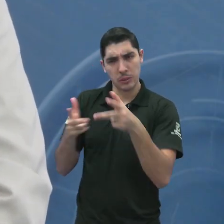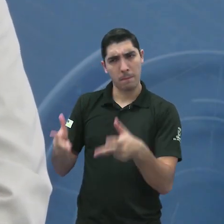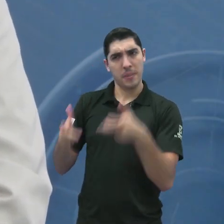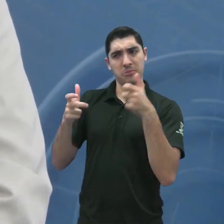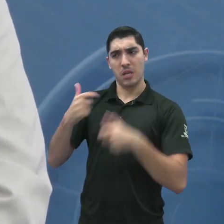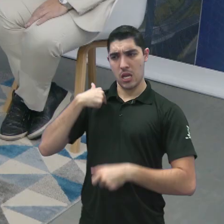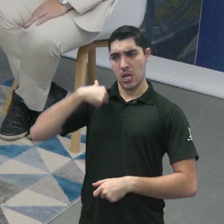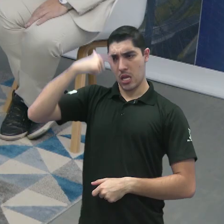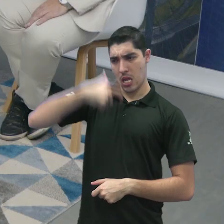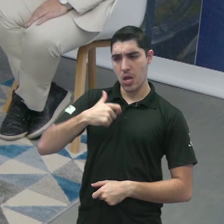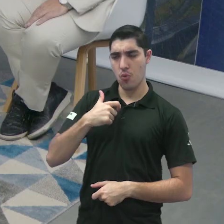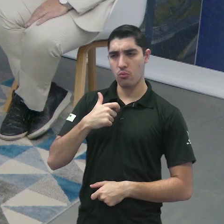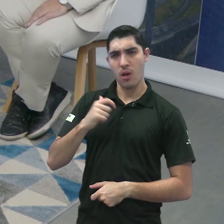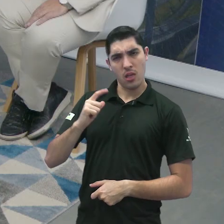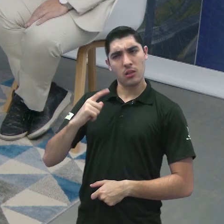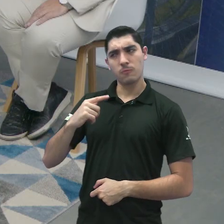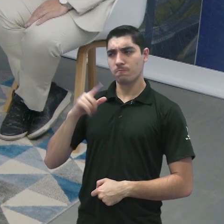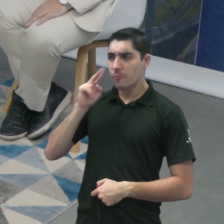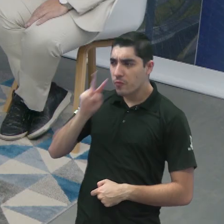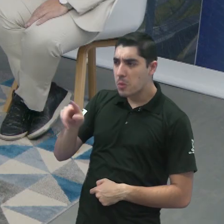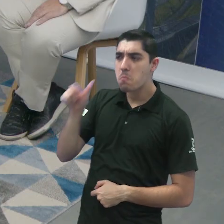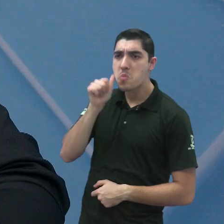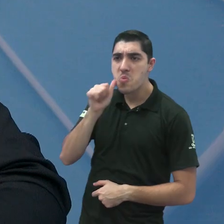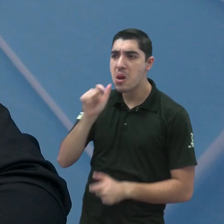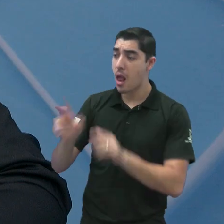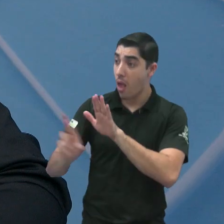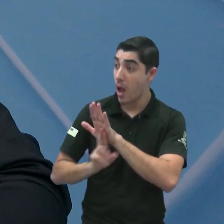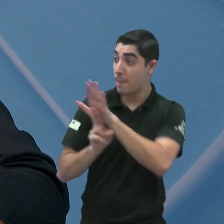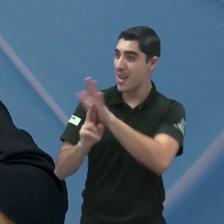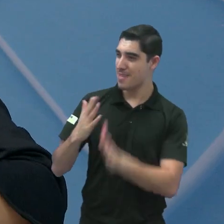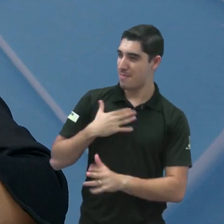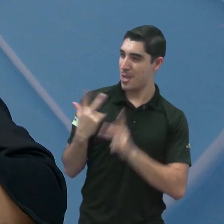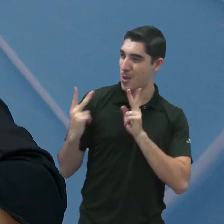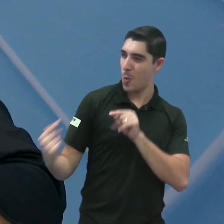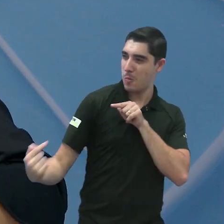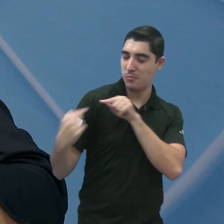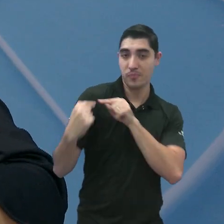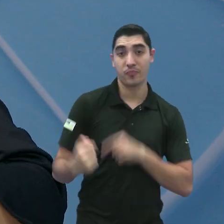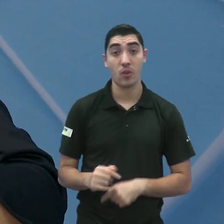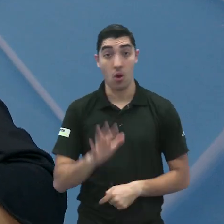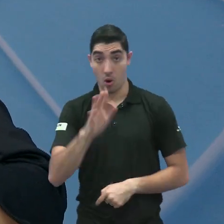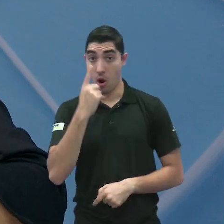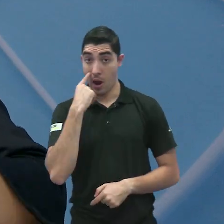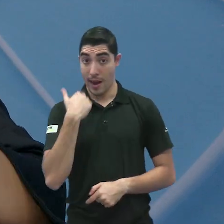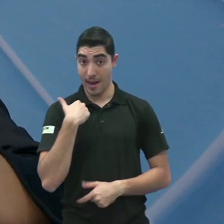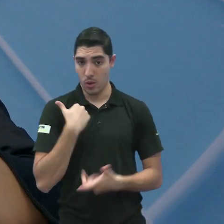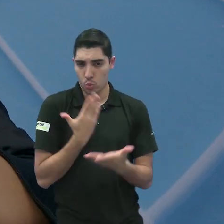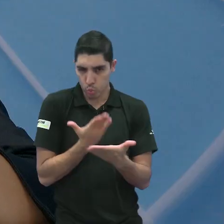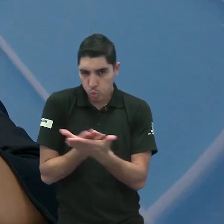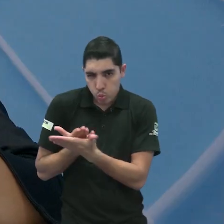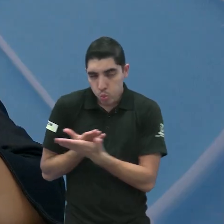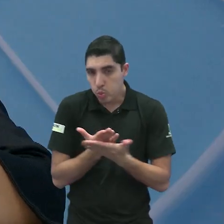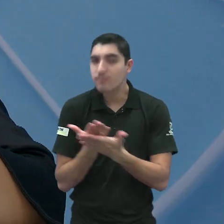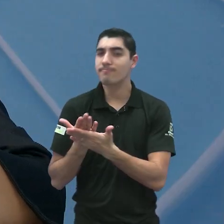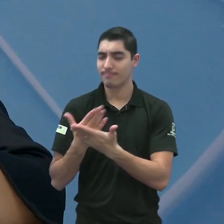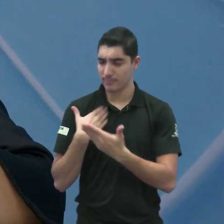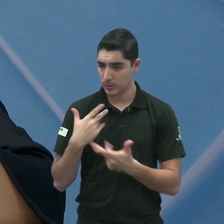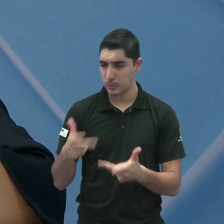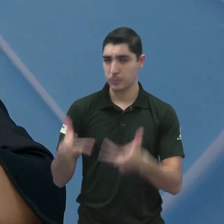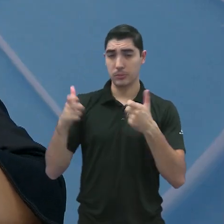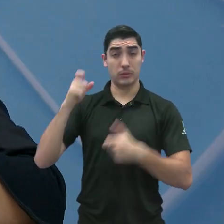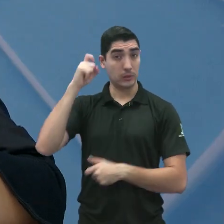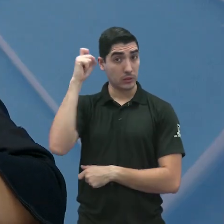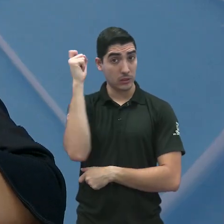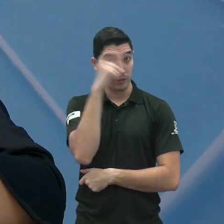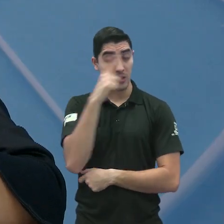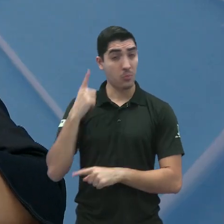ciência? Bom, durante a minha formação, foi muito difícil esse âmbito científico, porque na minha